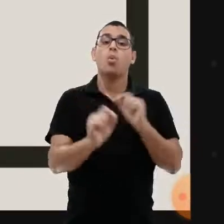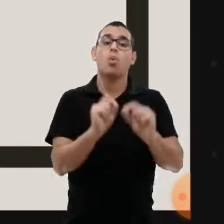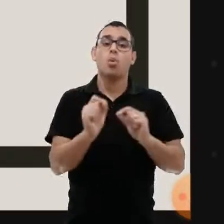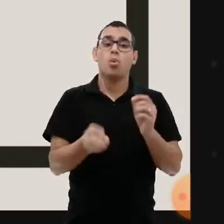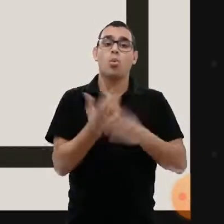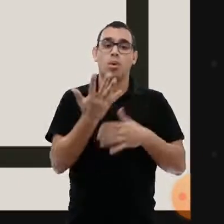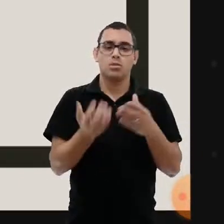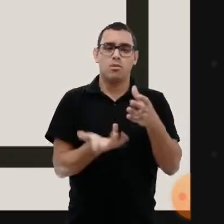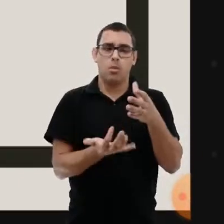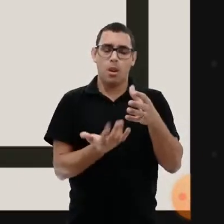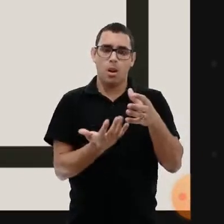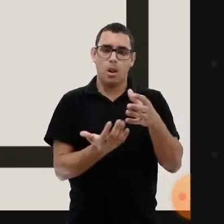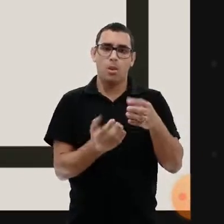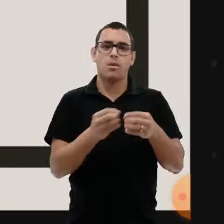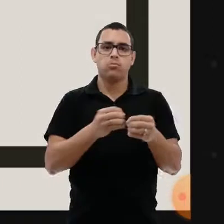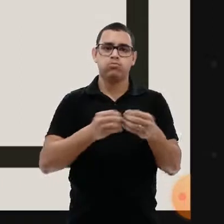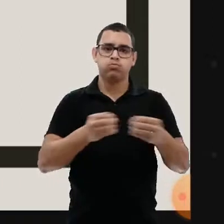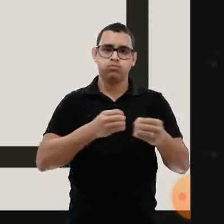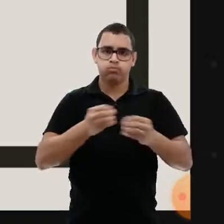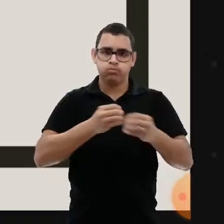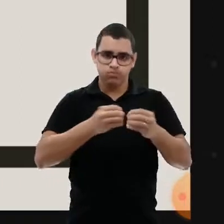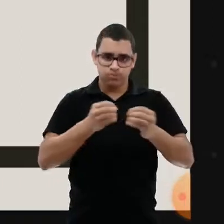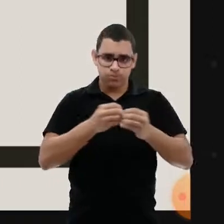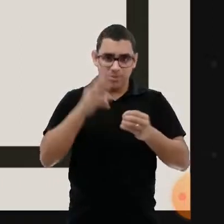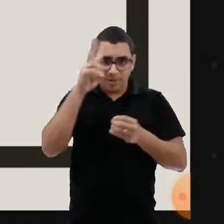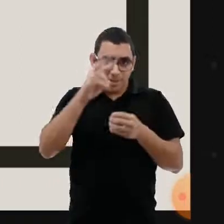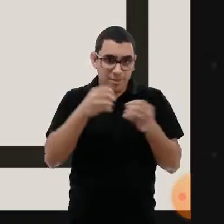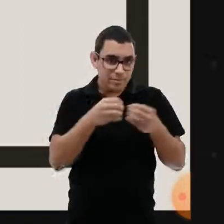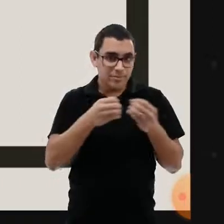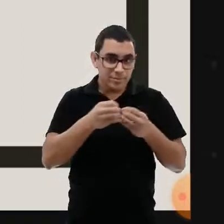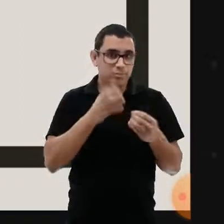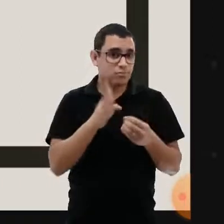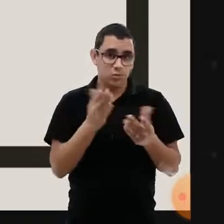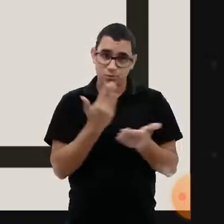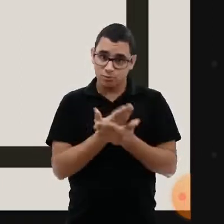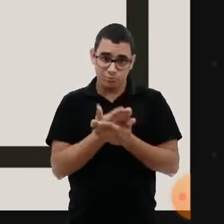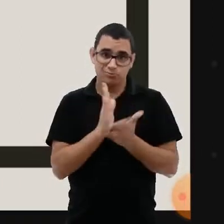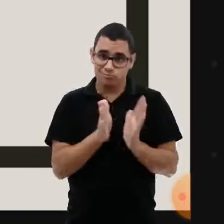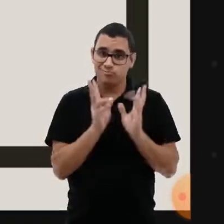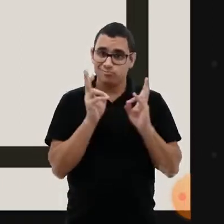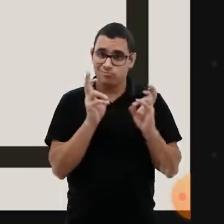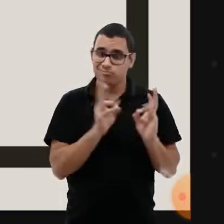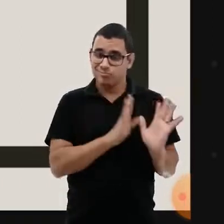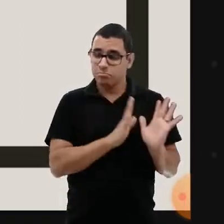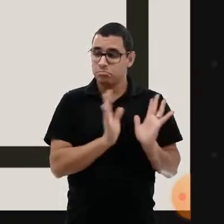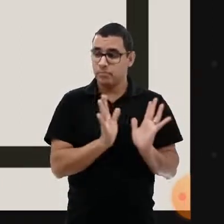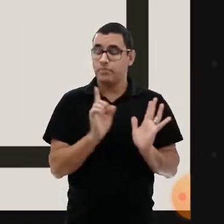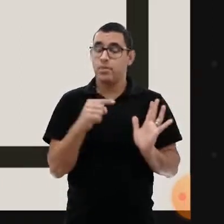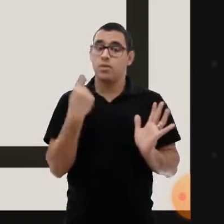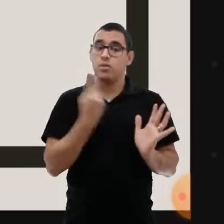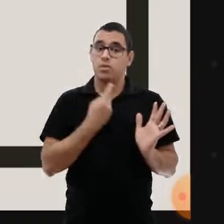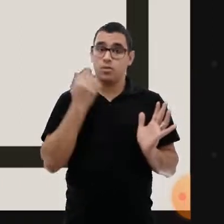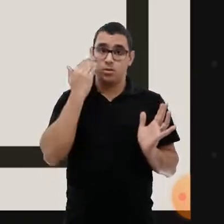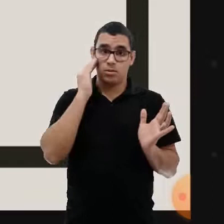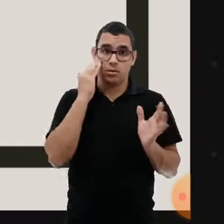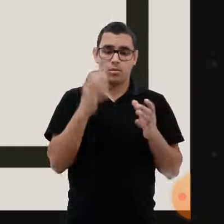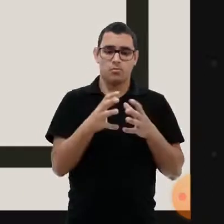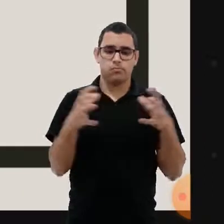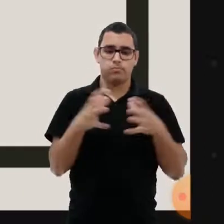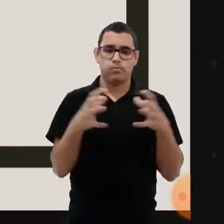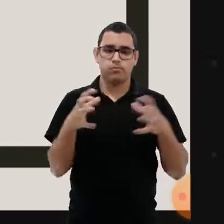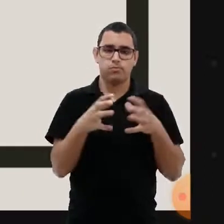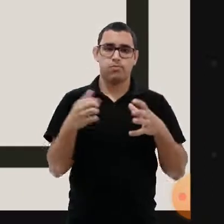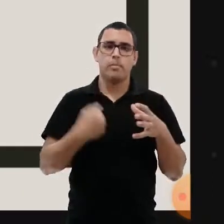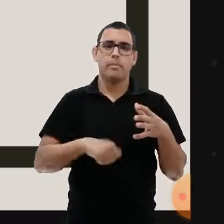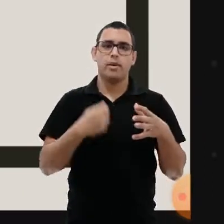aumenta, de forma que suas moléculas ficam mais agitadas. Para determinarmos a dilatação do volume de um líquido,